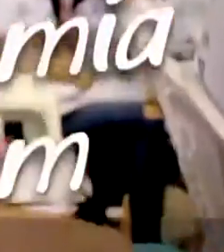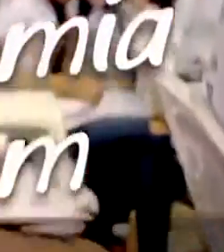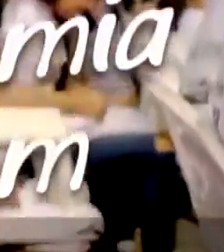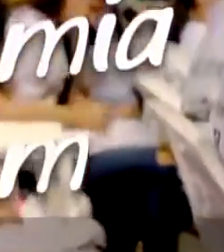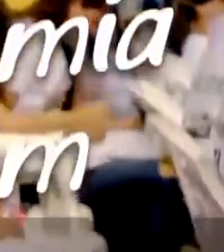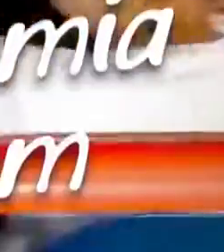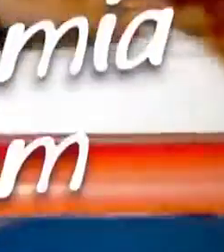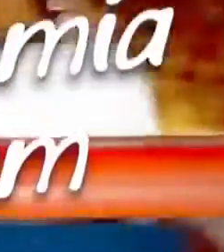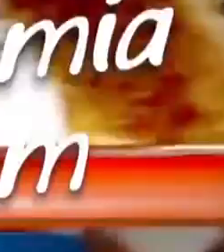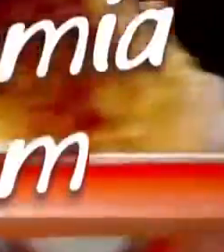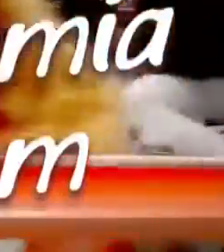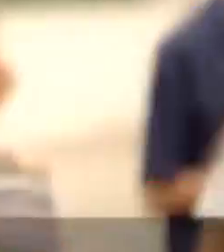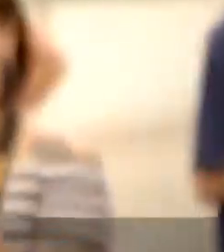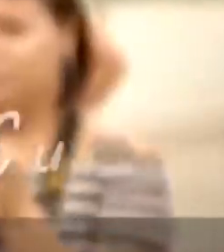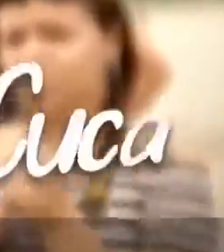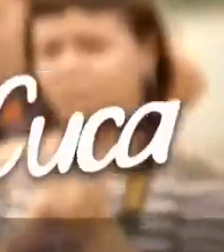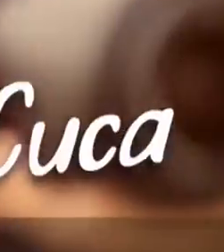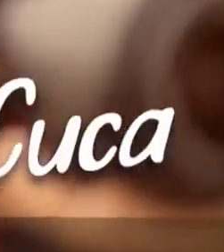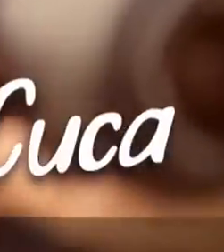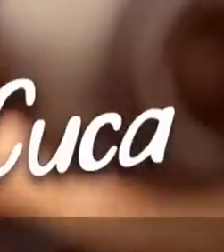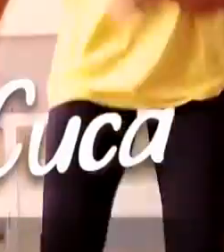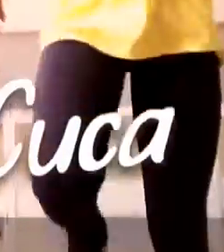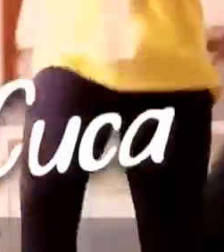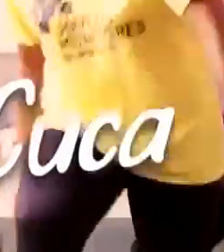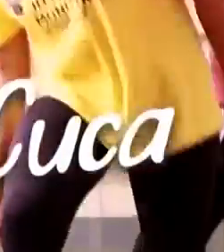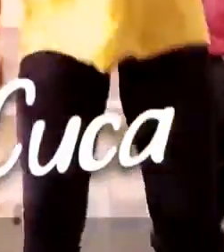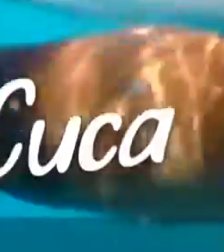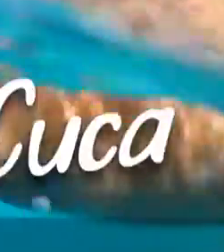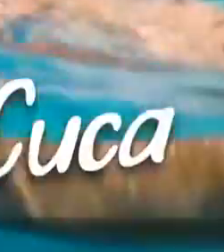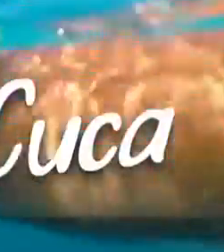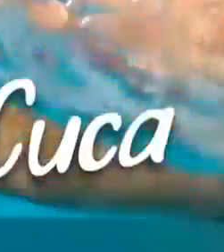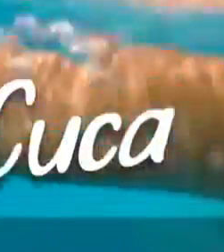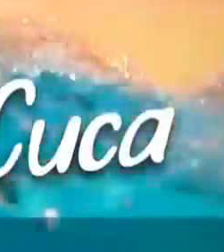Academia Enem, Rede Cuca da Prefeitura,